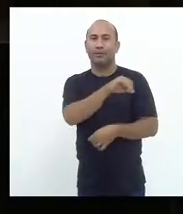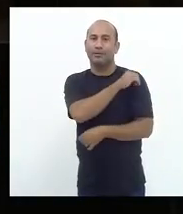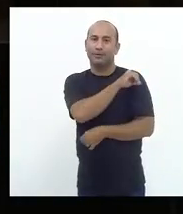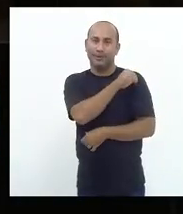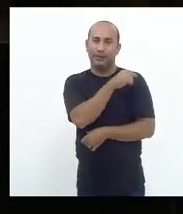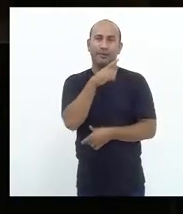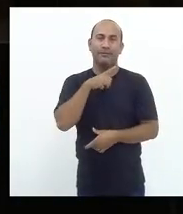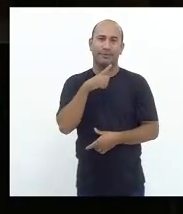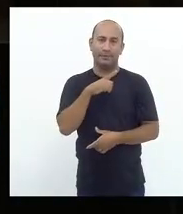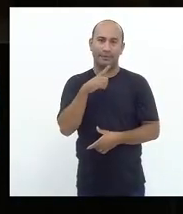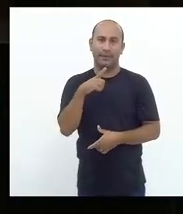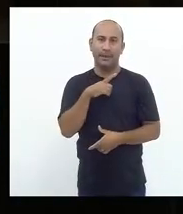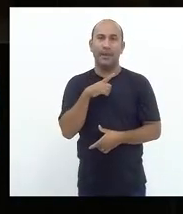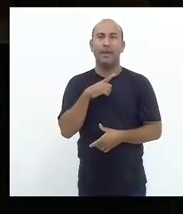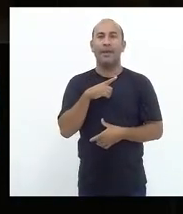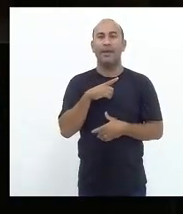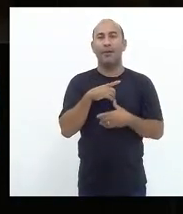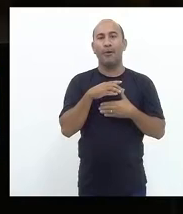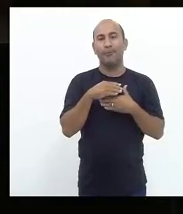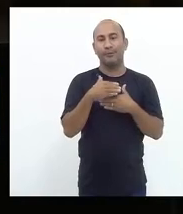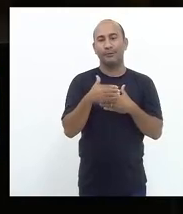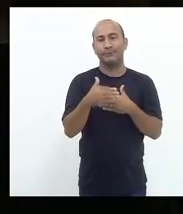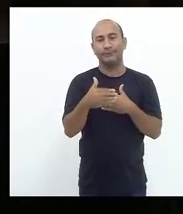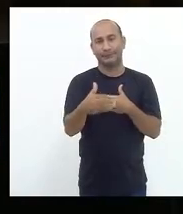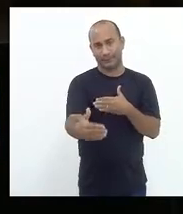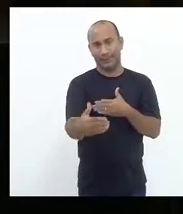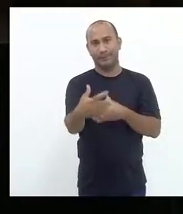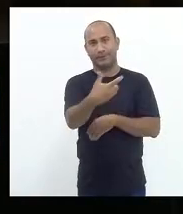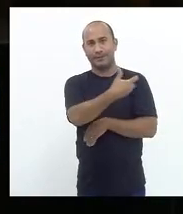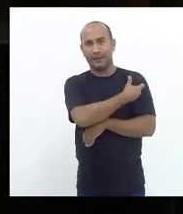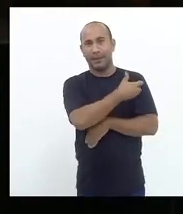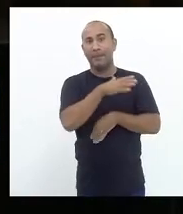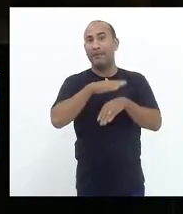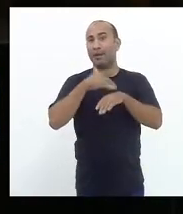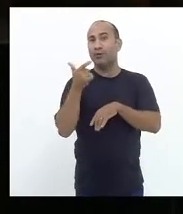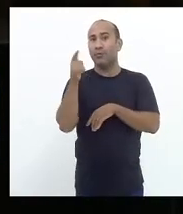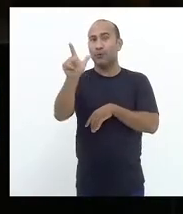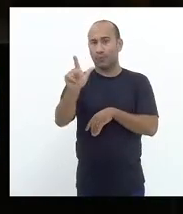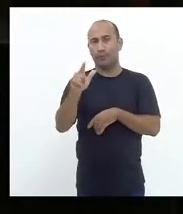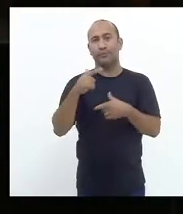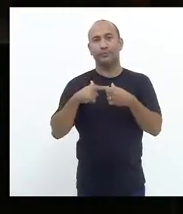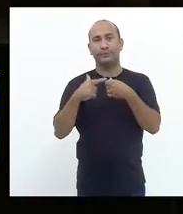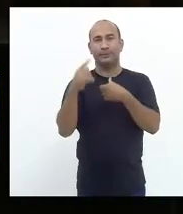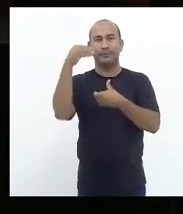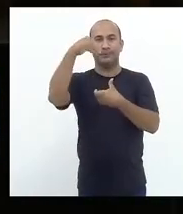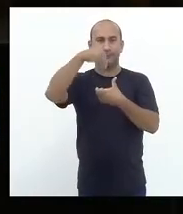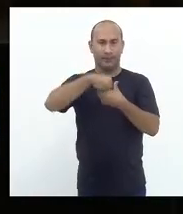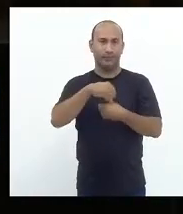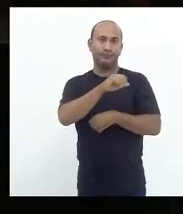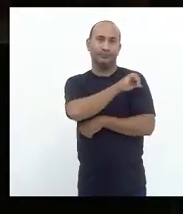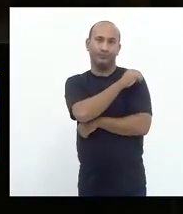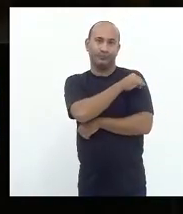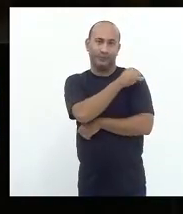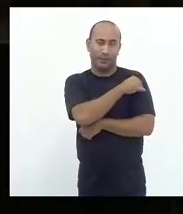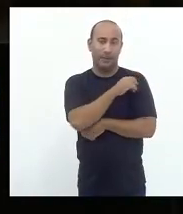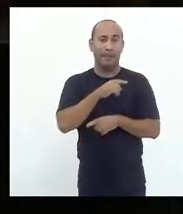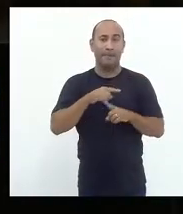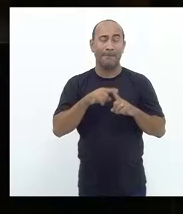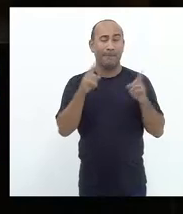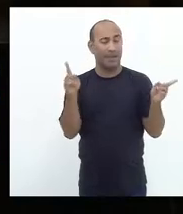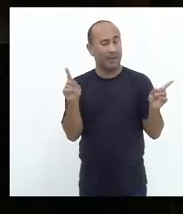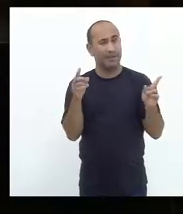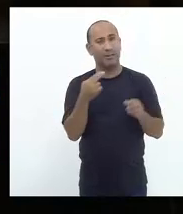um processo vacinal que está mais avançado do que outros municípios do estado do Rio de Janeiro, mas isso